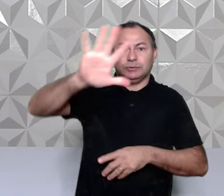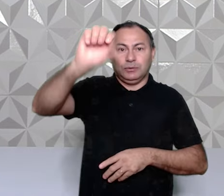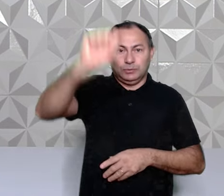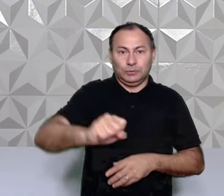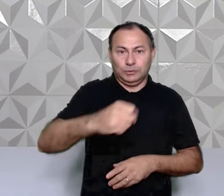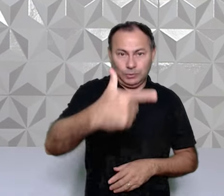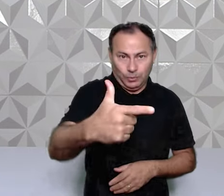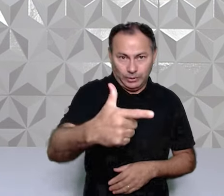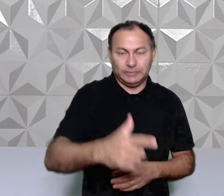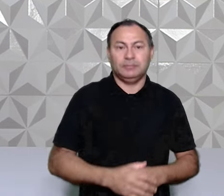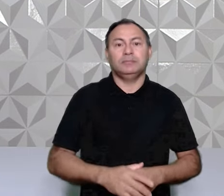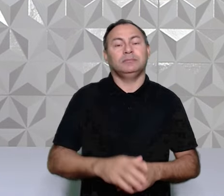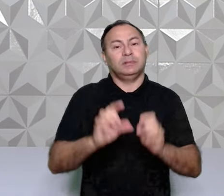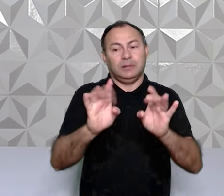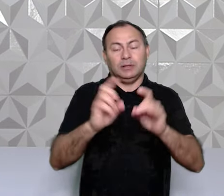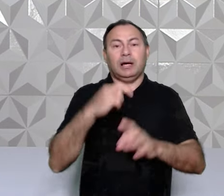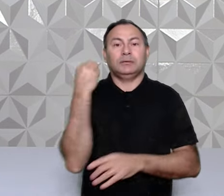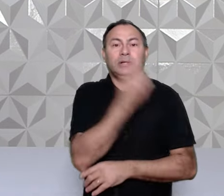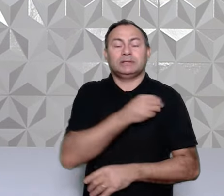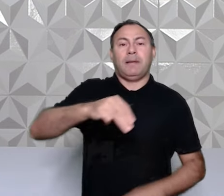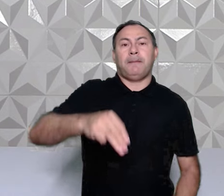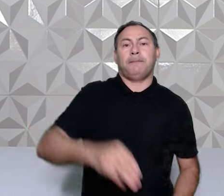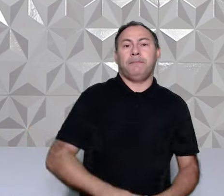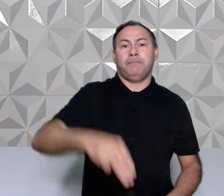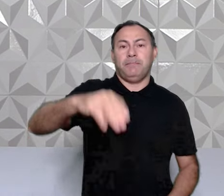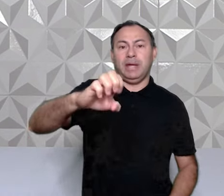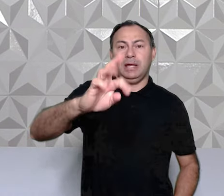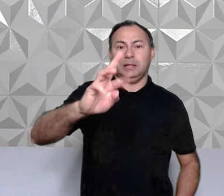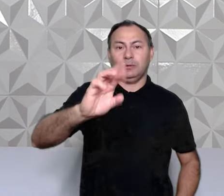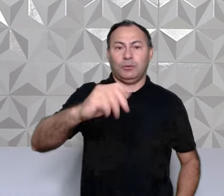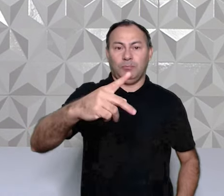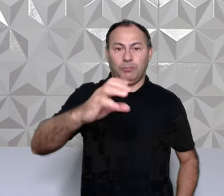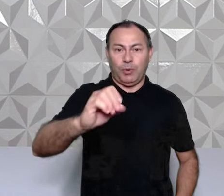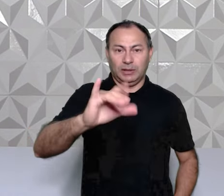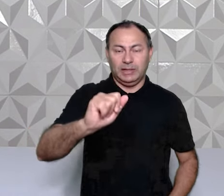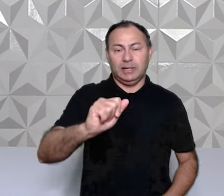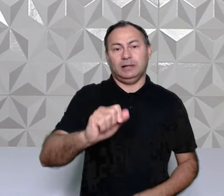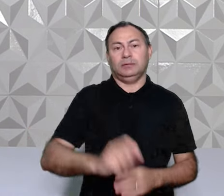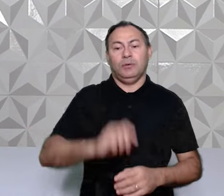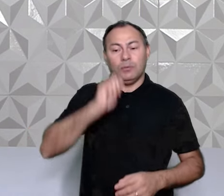desse Regional Sul 2, inclusive a nossa metropolia e eparquia ucraniana,